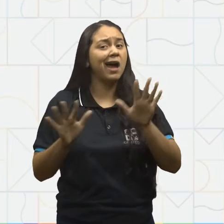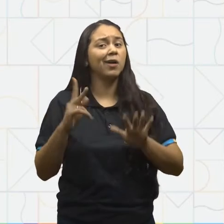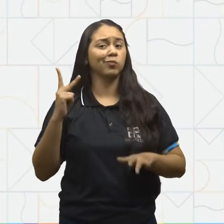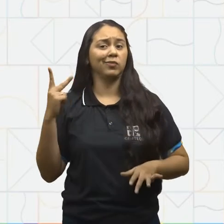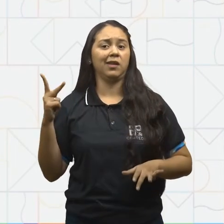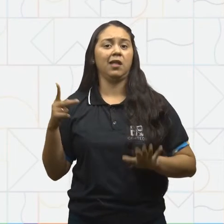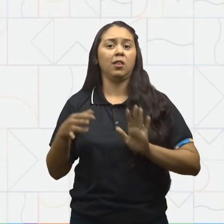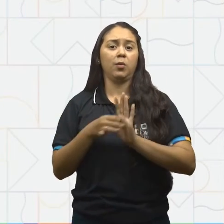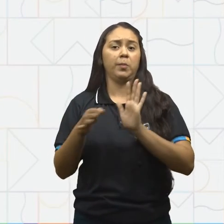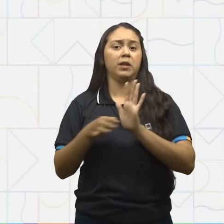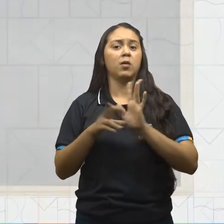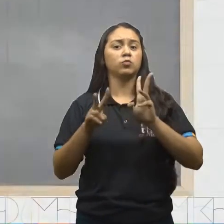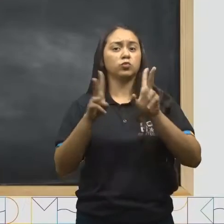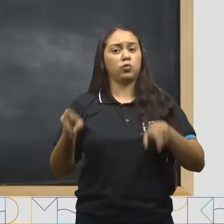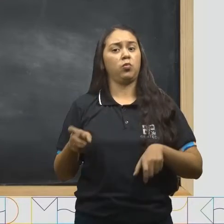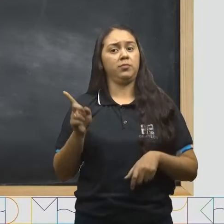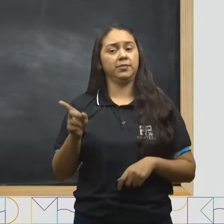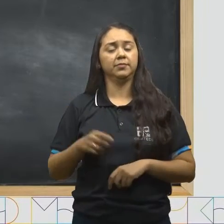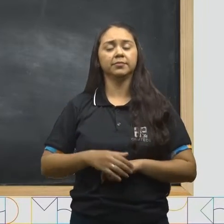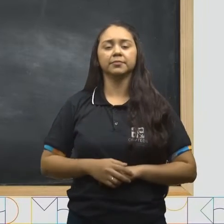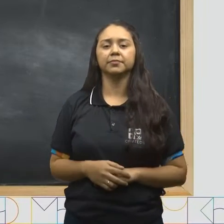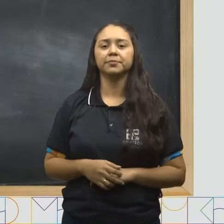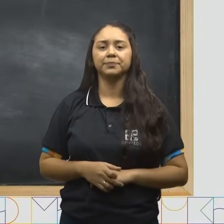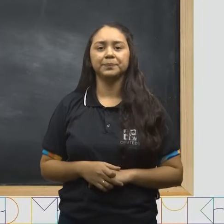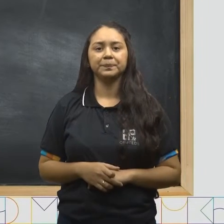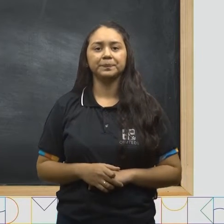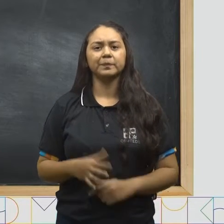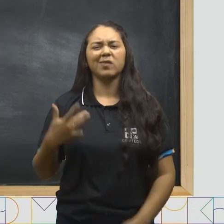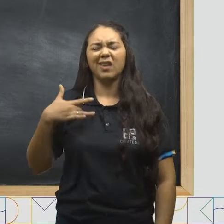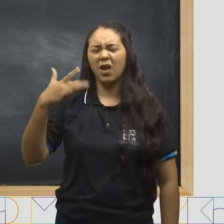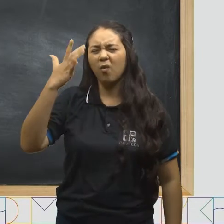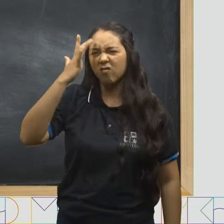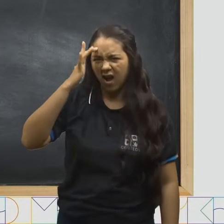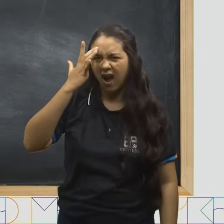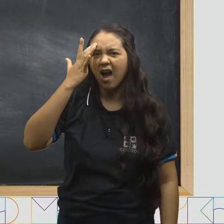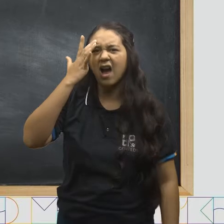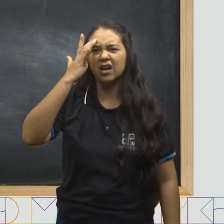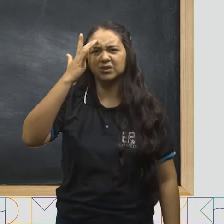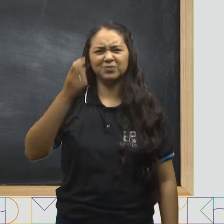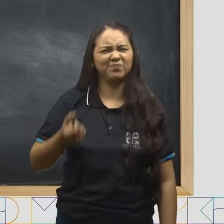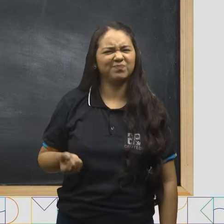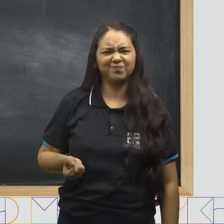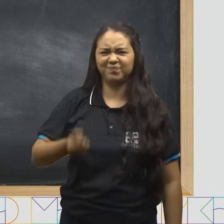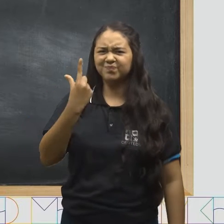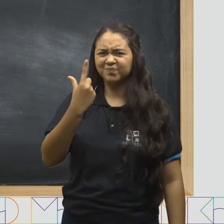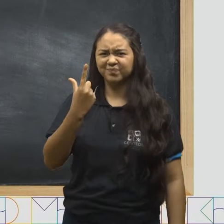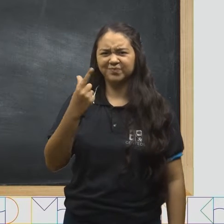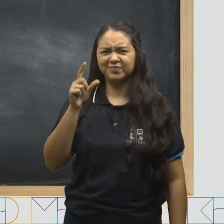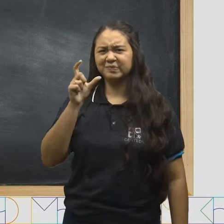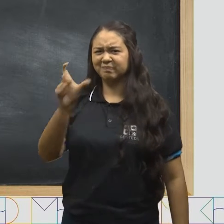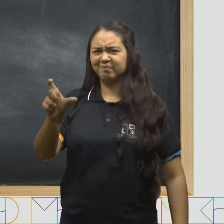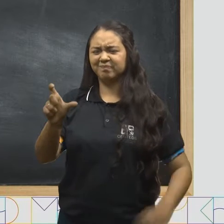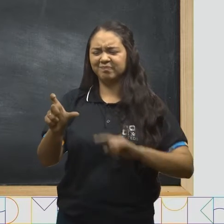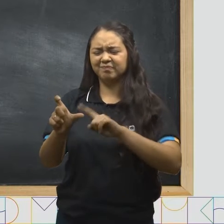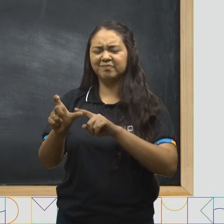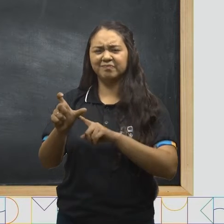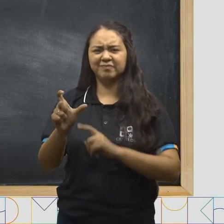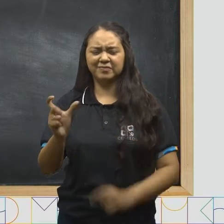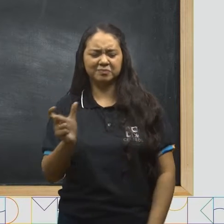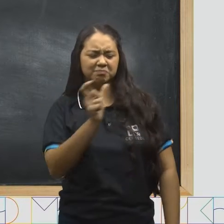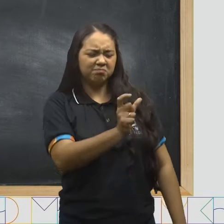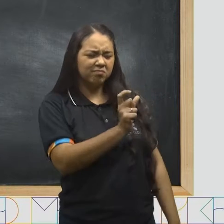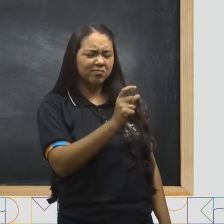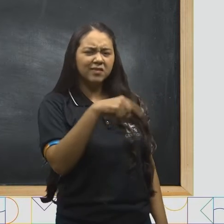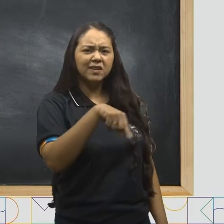a opinião dela sobre este assunto. Eu acho a coisa mais estranha essa história de